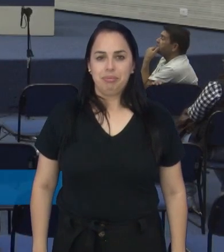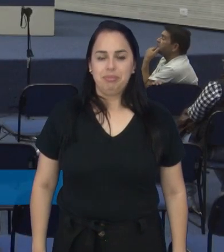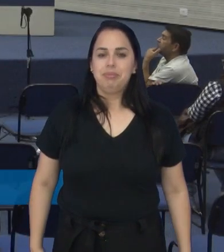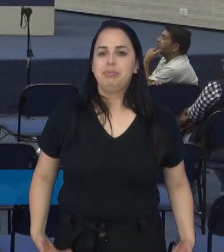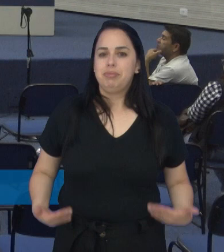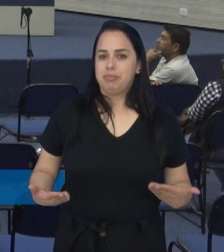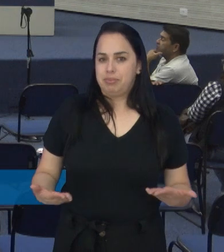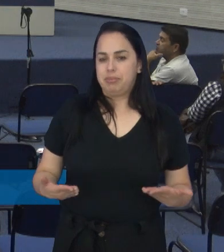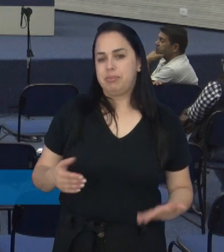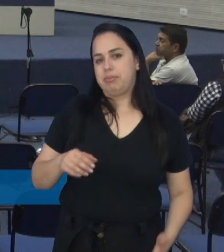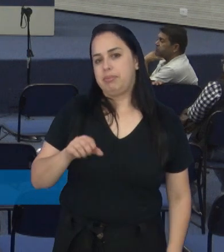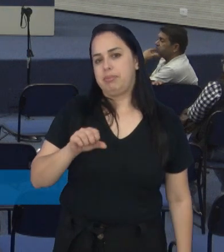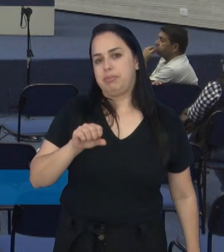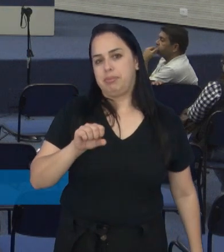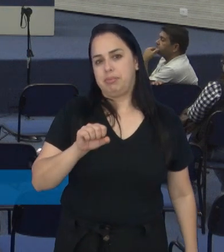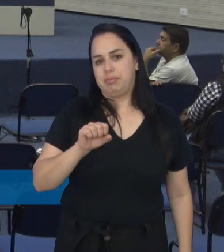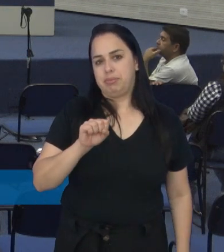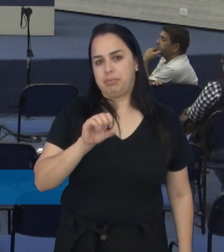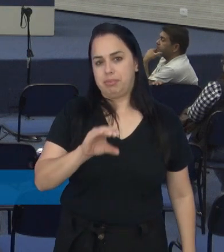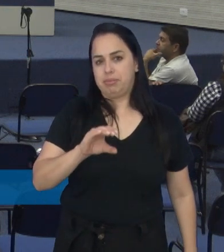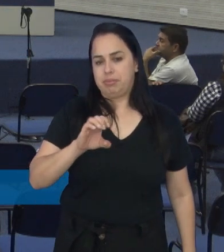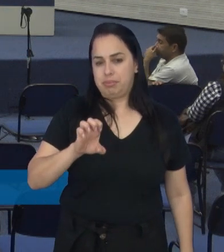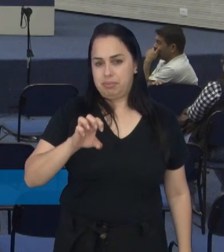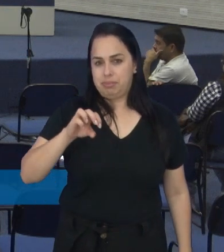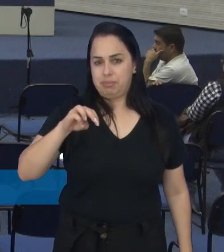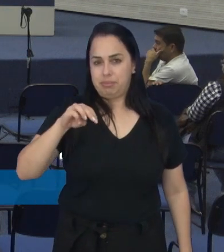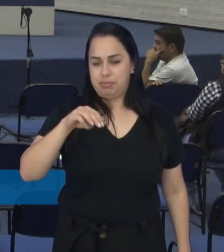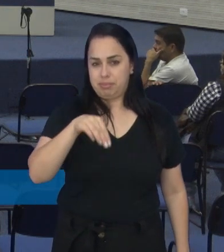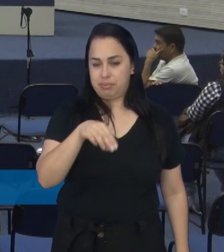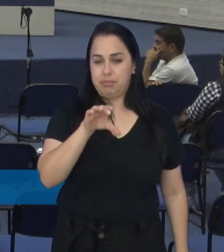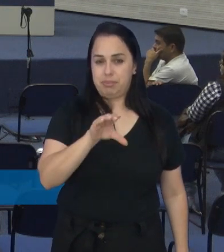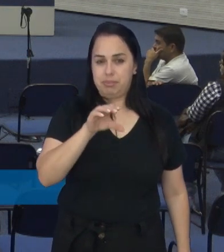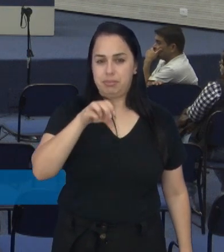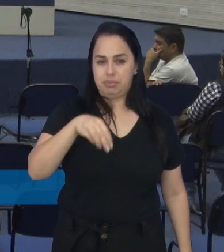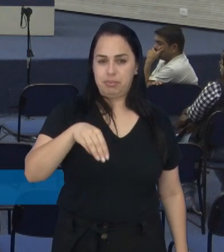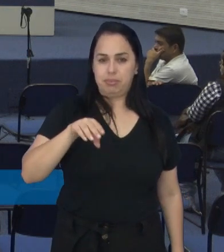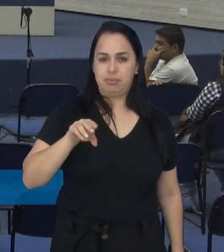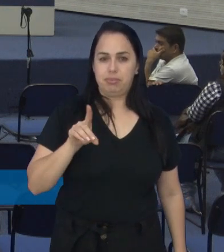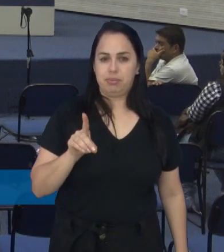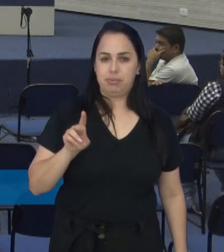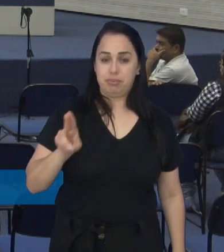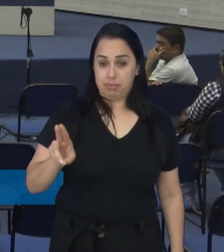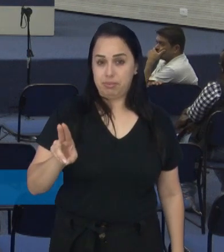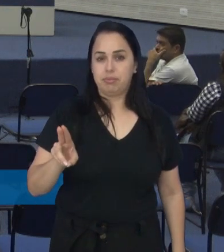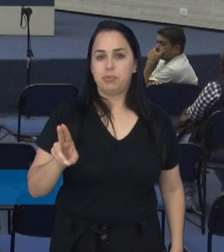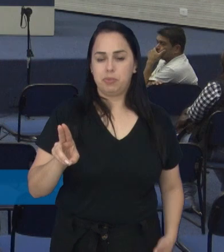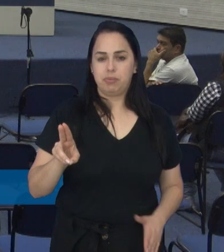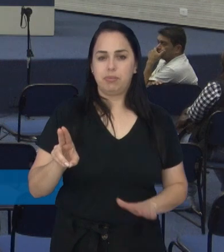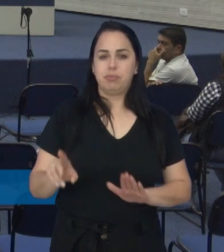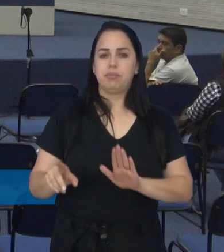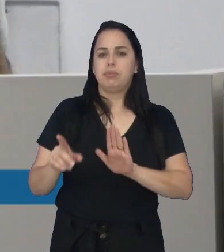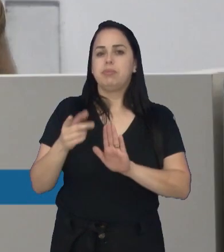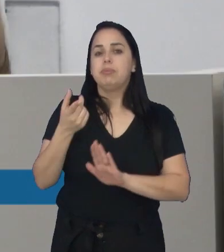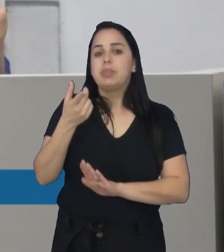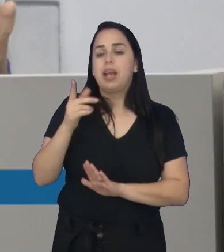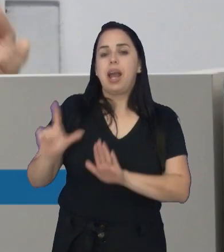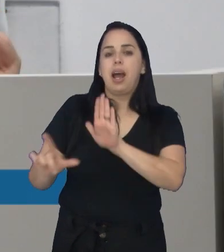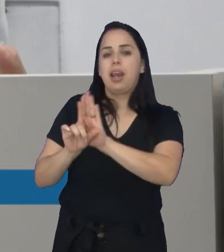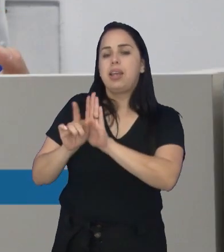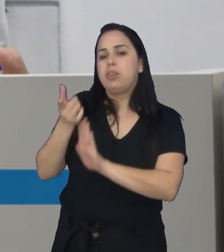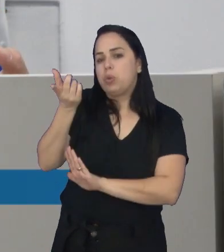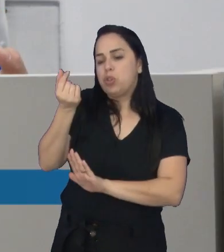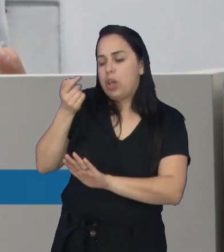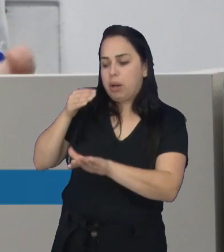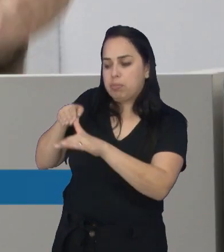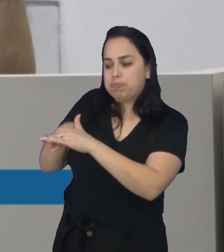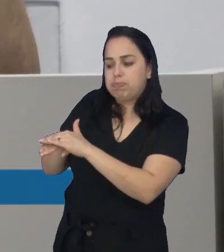é o cm deu é o que a lei foi estabeleceu a lei dos alimentos estabeleceu em Du Além Do Fundo Municipal a gente fez foi